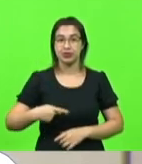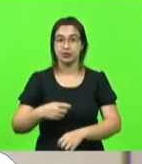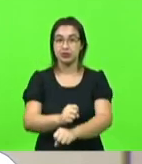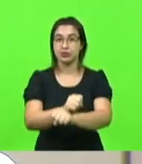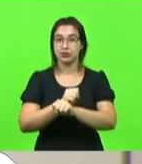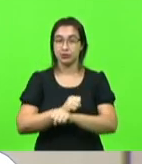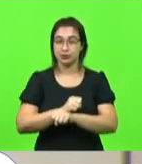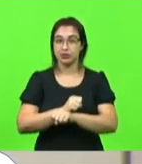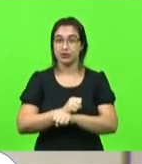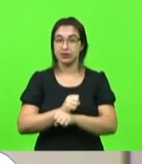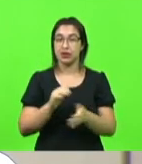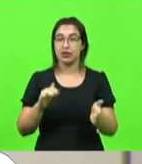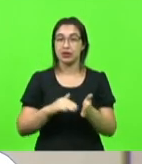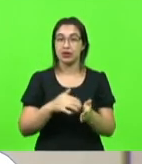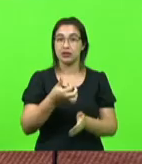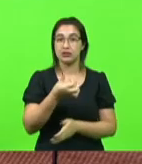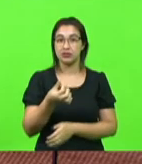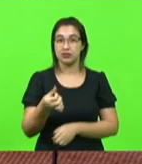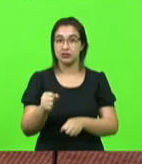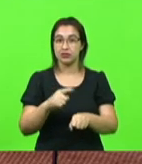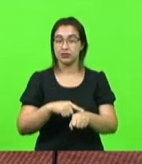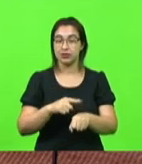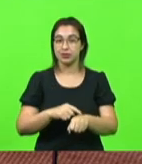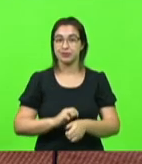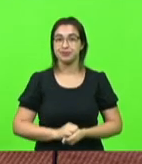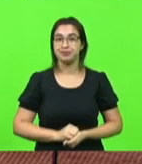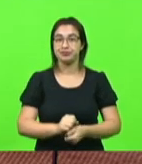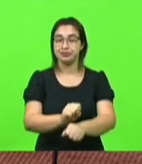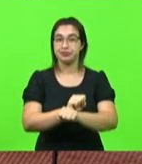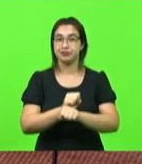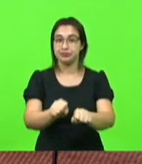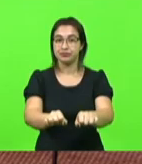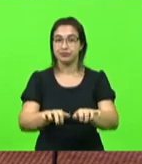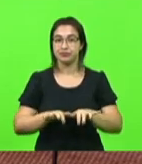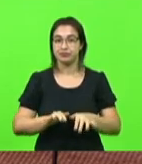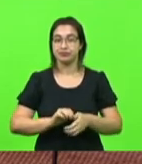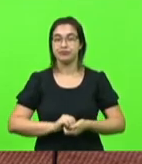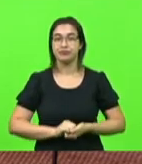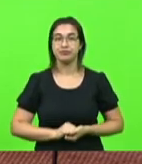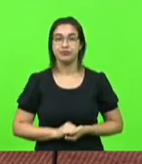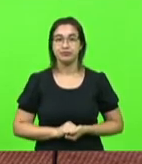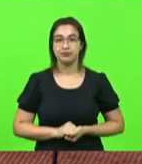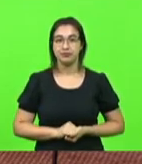suspende a sessão até às 16 horas. Está suspensa a sessão.